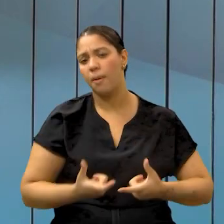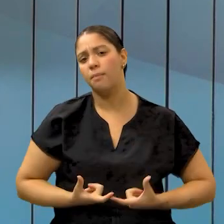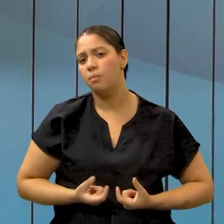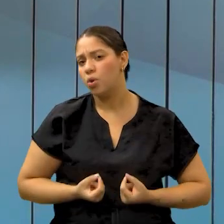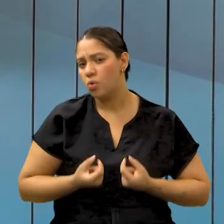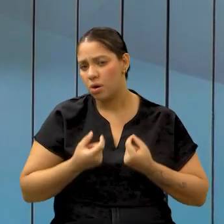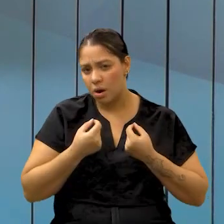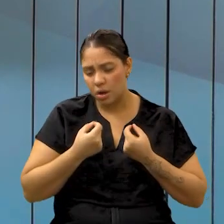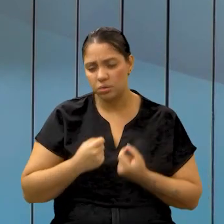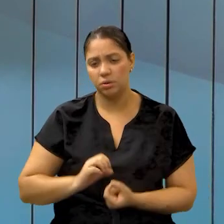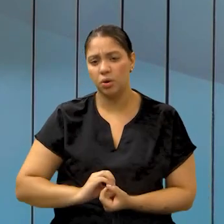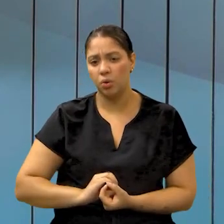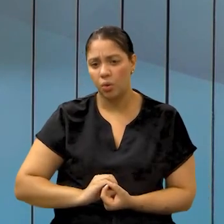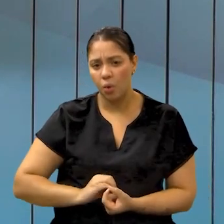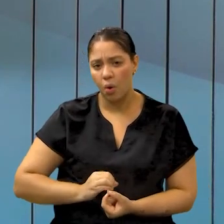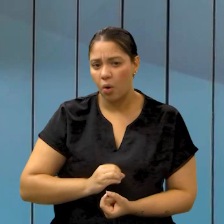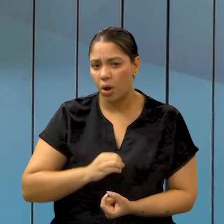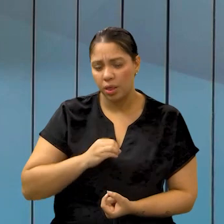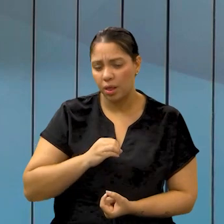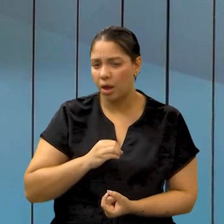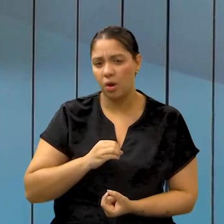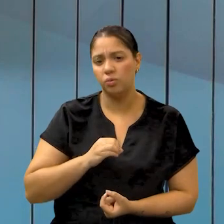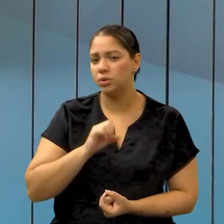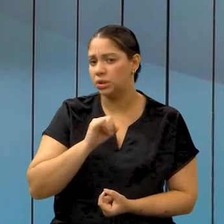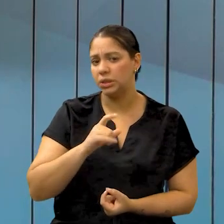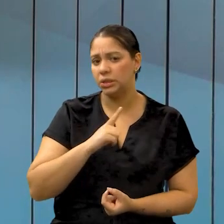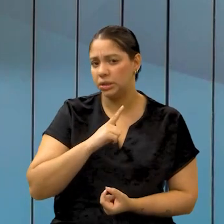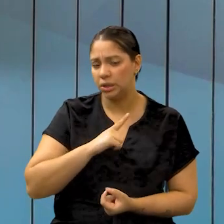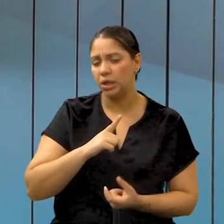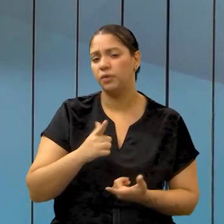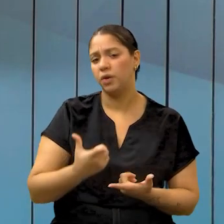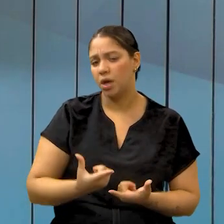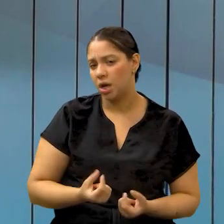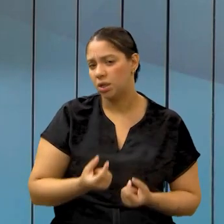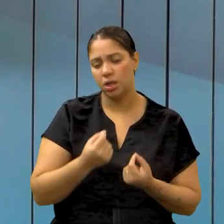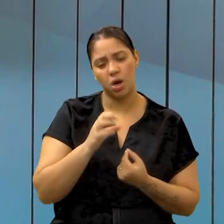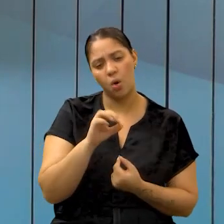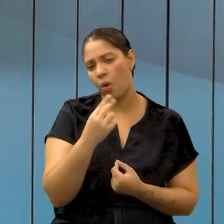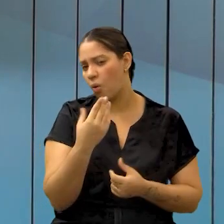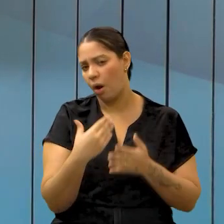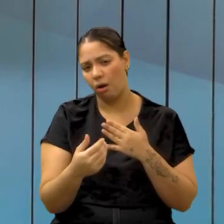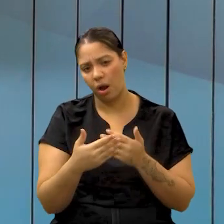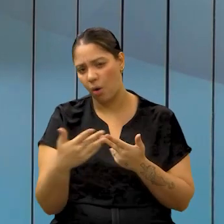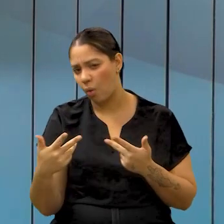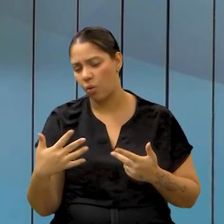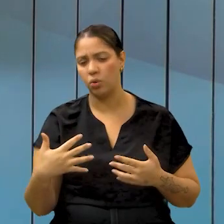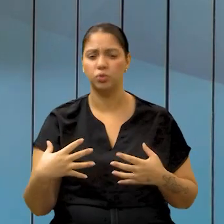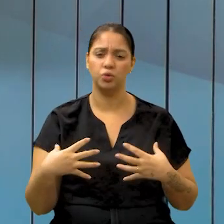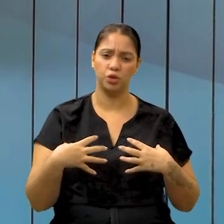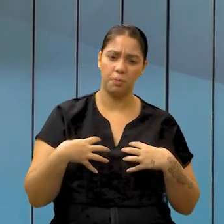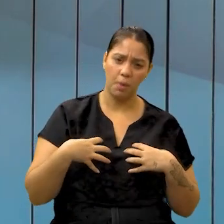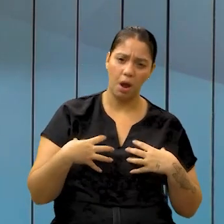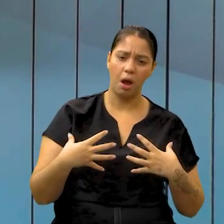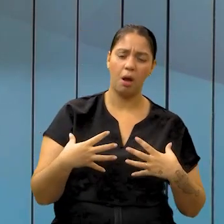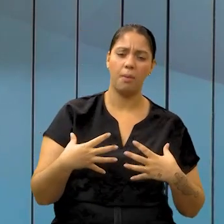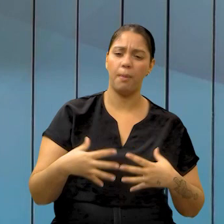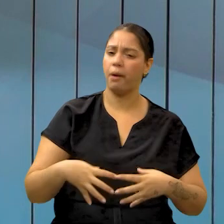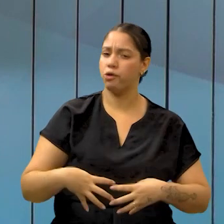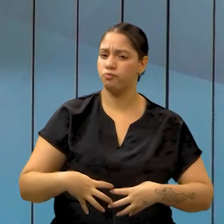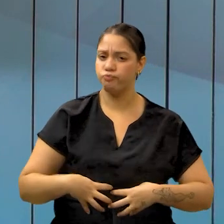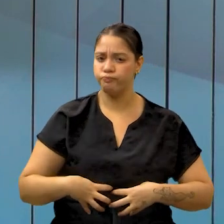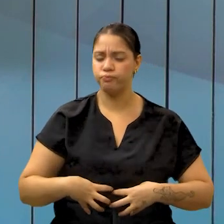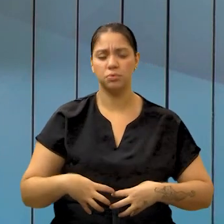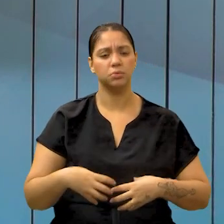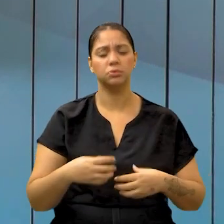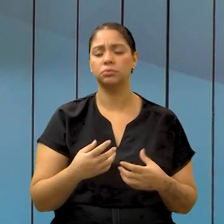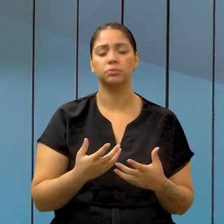câncer coloretal, se esse familiar teve esse tipo de câncer, ou qualquer tipo? Câncer de mama, de fígado, a